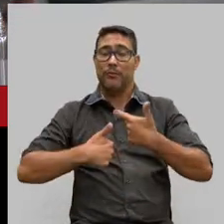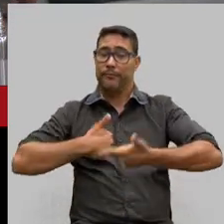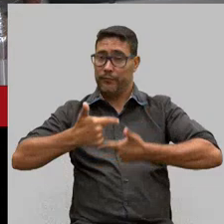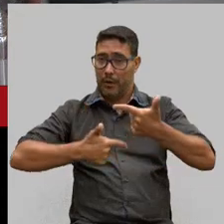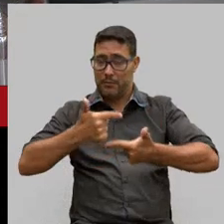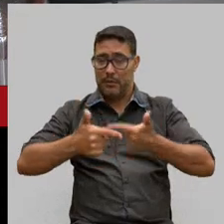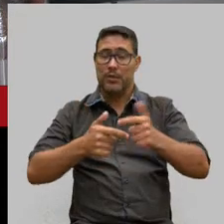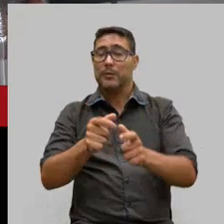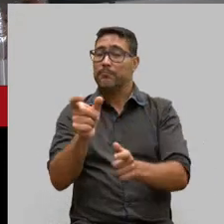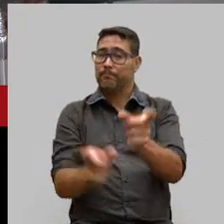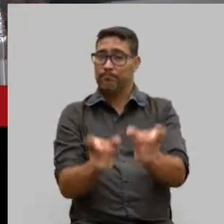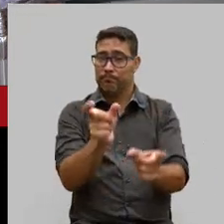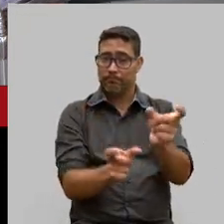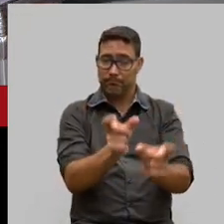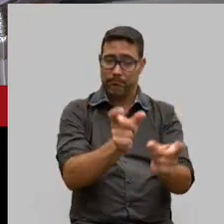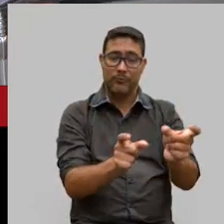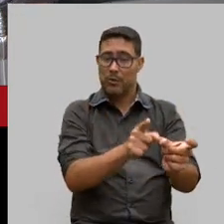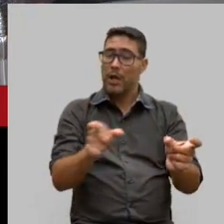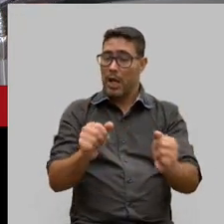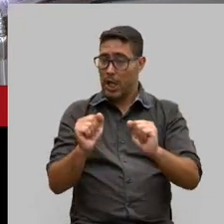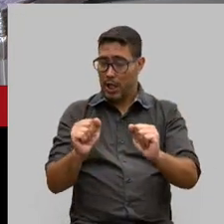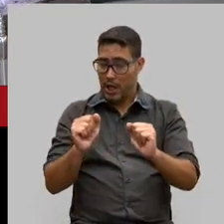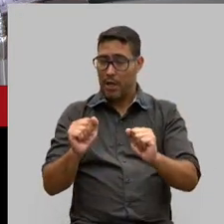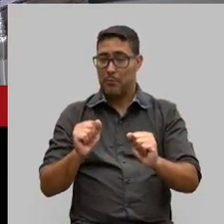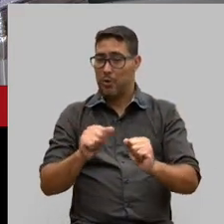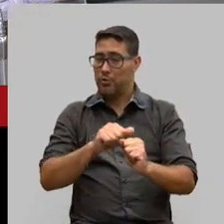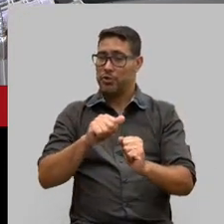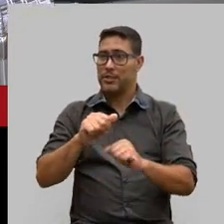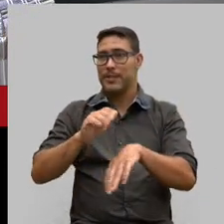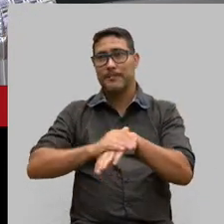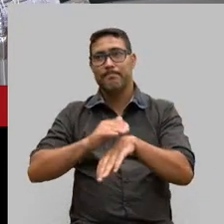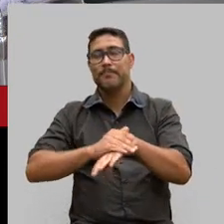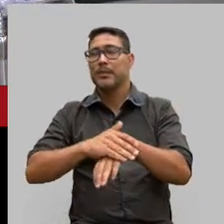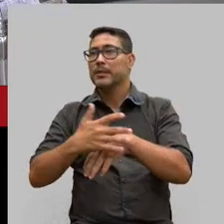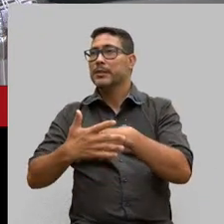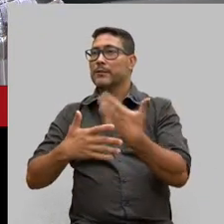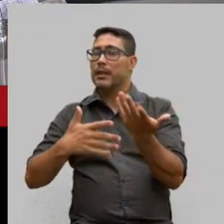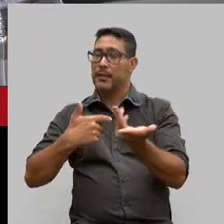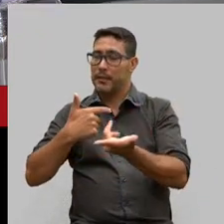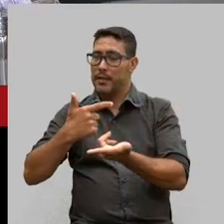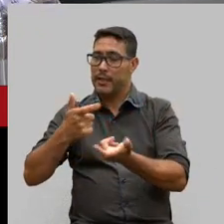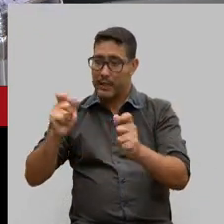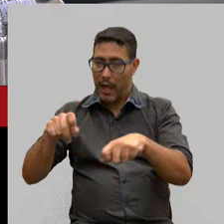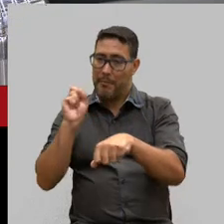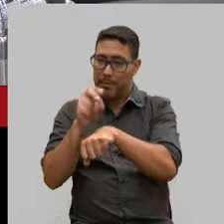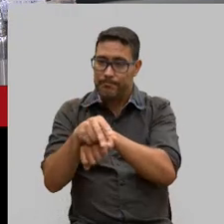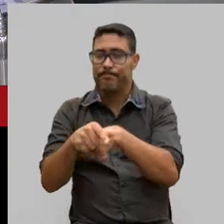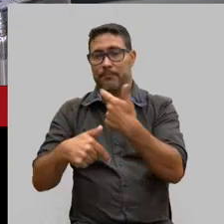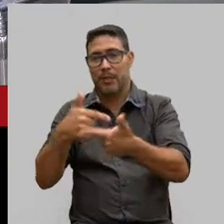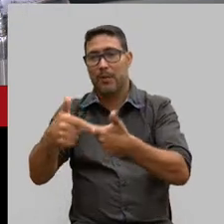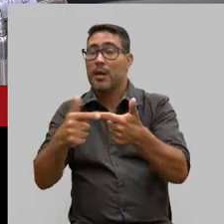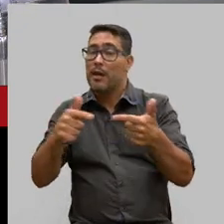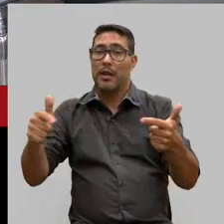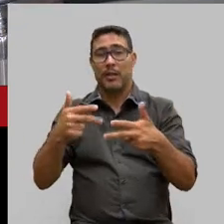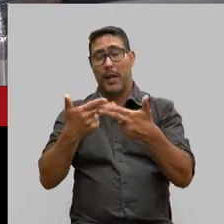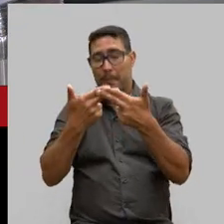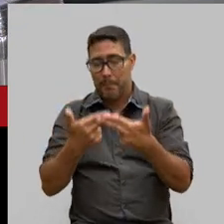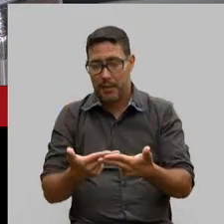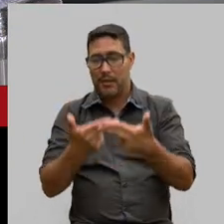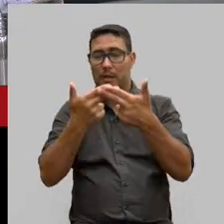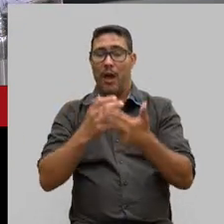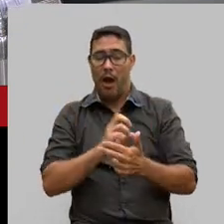pessoa para ver se ela pode assumir esse cargo primeiro e principalmente ver se essa pessoa tem a paciência e o amor sem a qual ela não vai